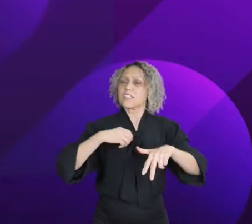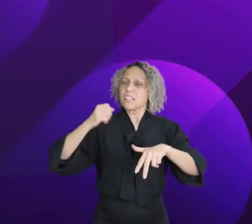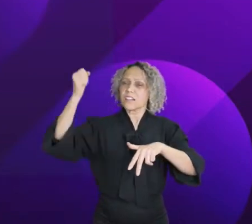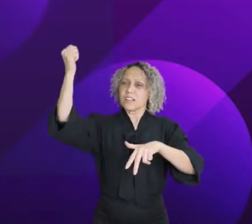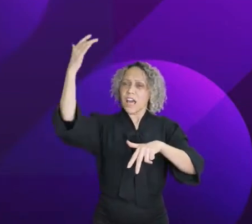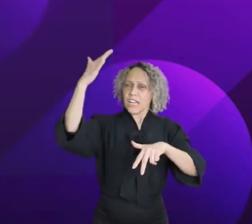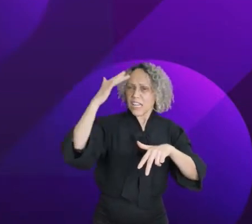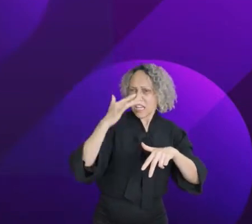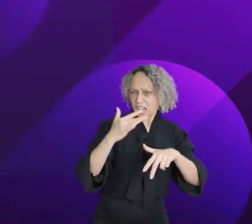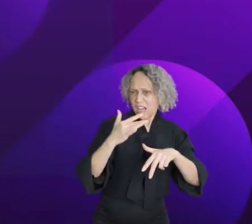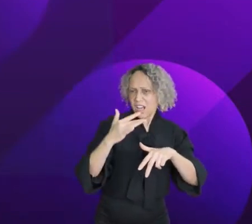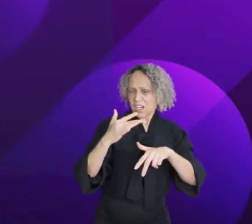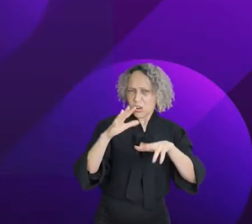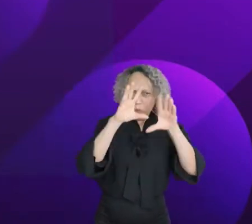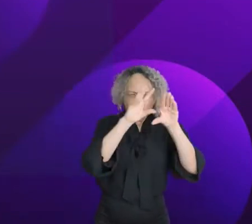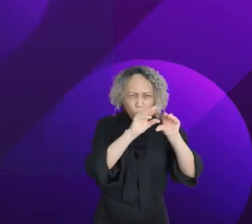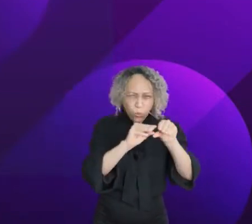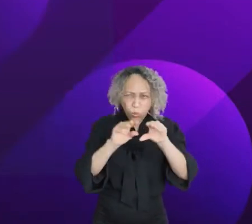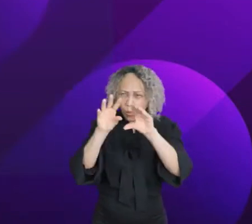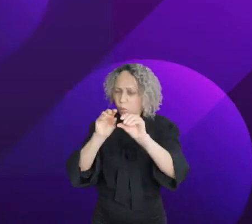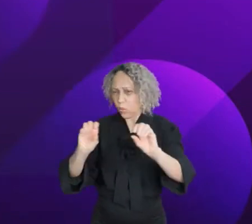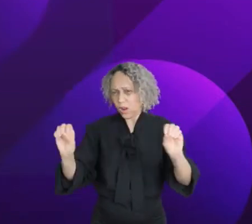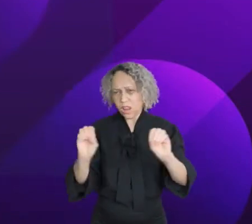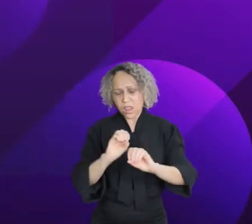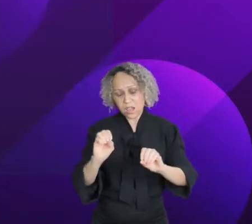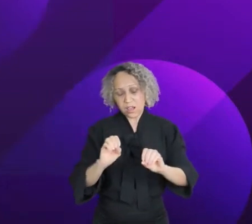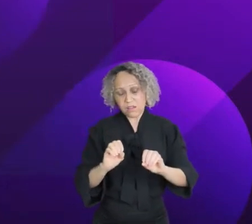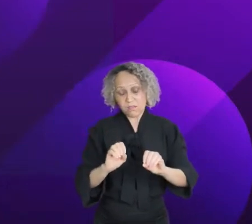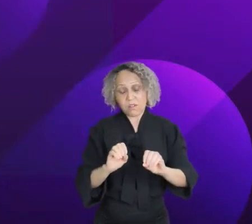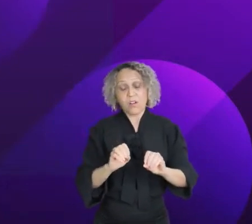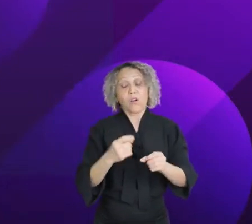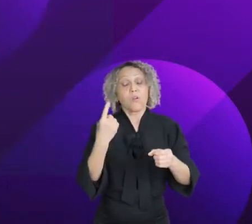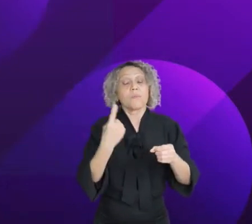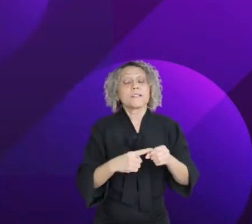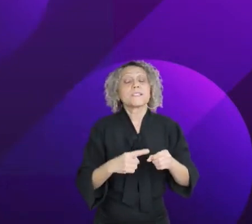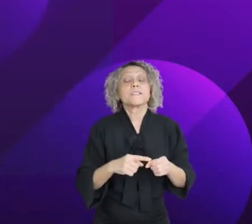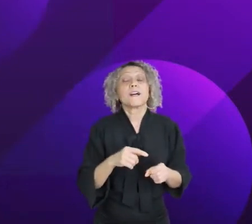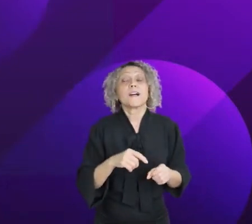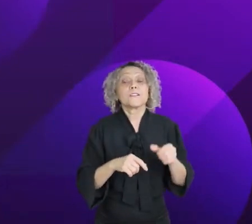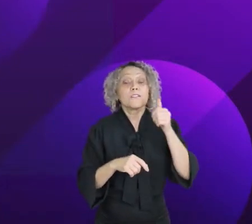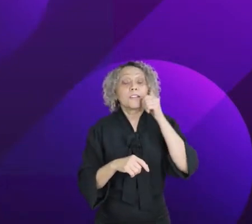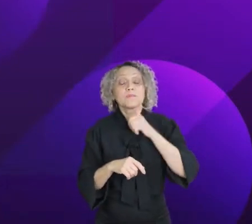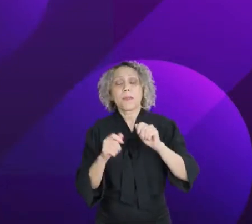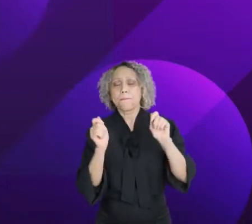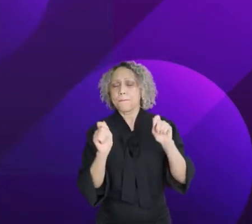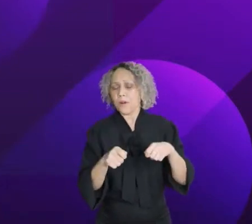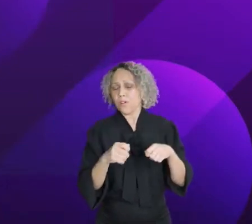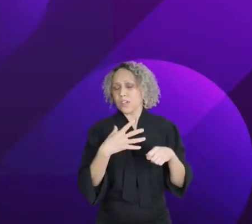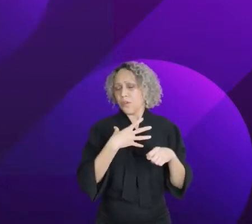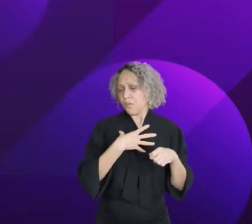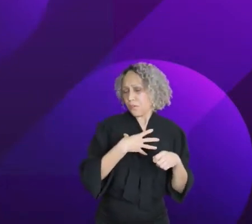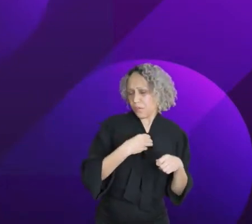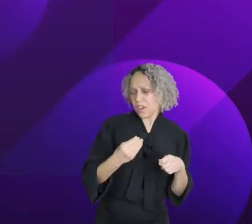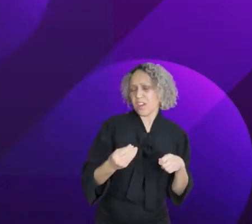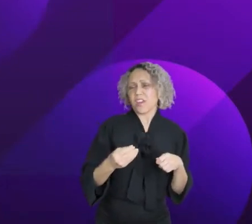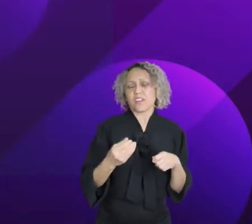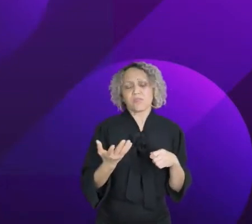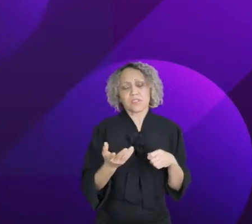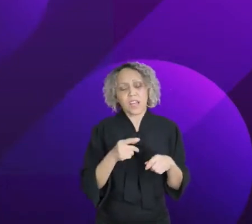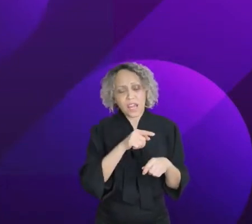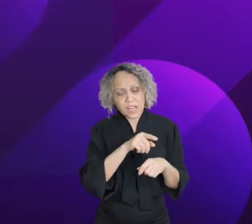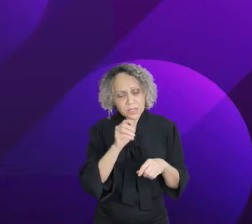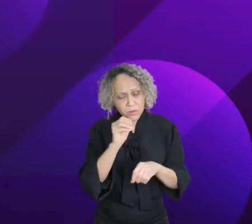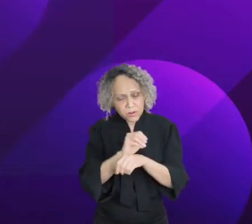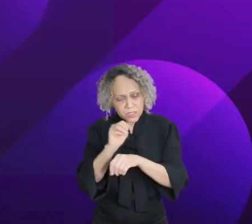para educar os seus filhos e as suas filhas numa relação de acesso a todos os direitos fundamentais